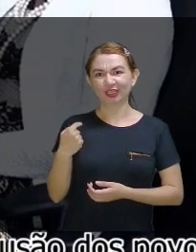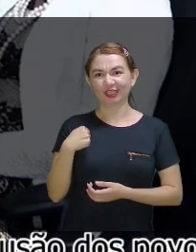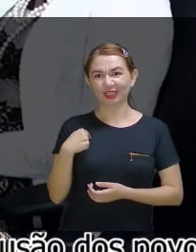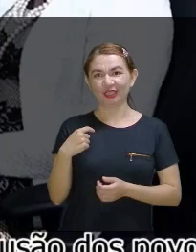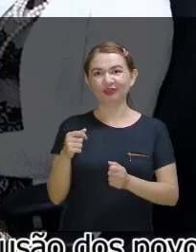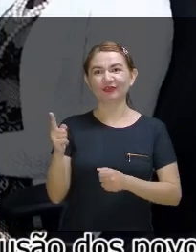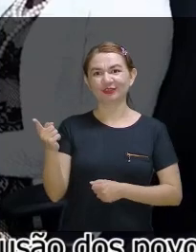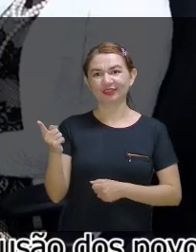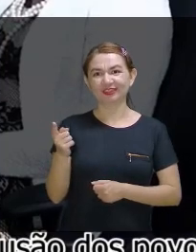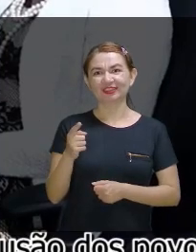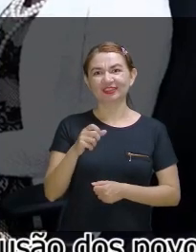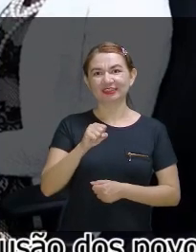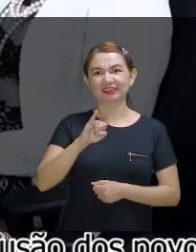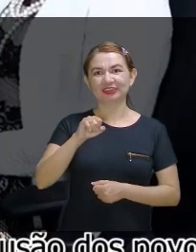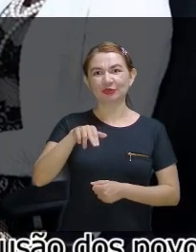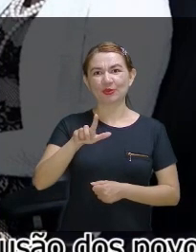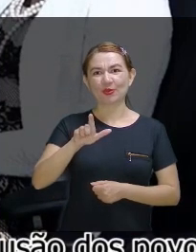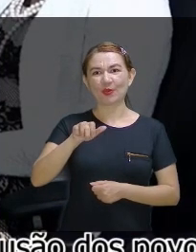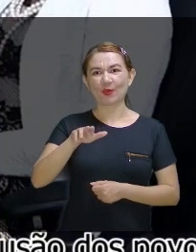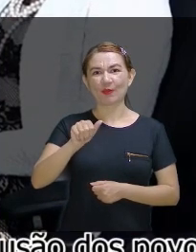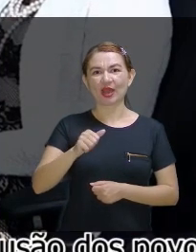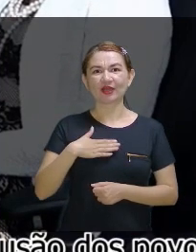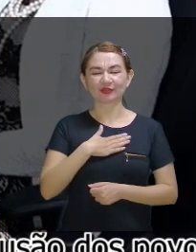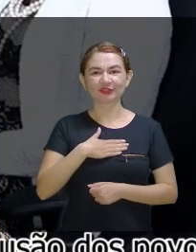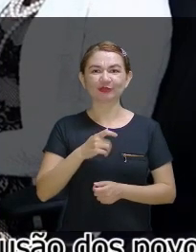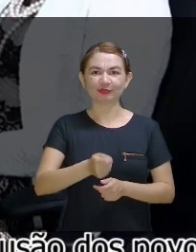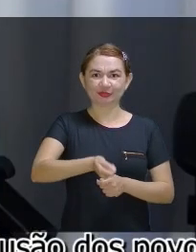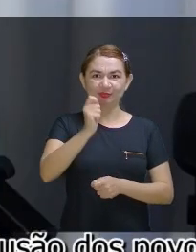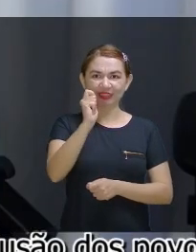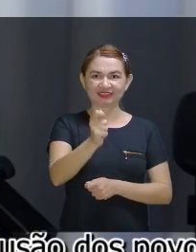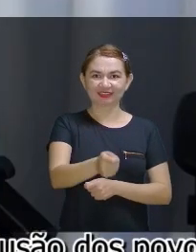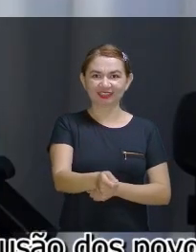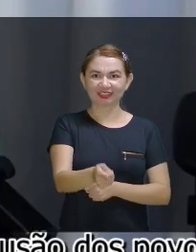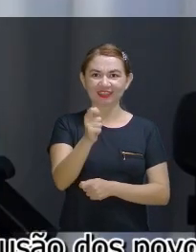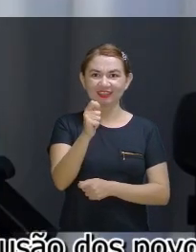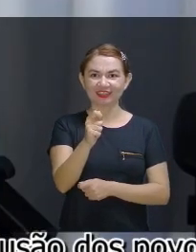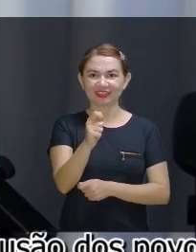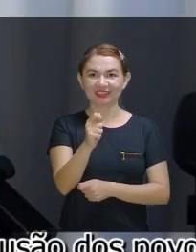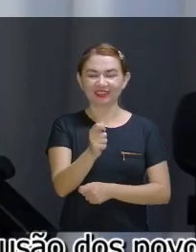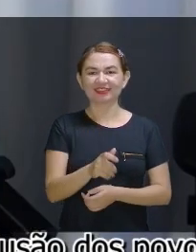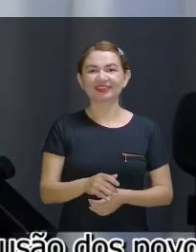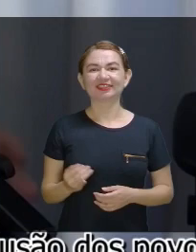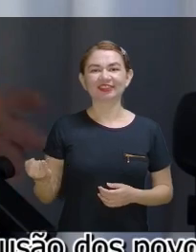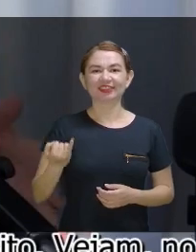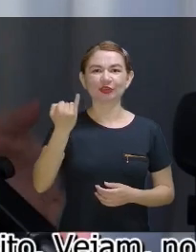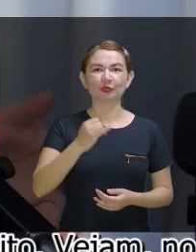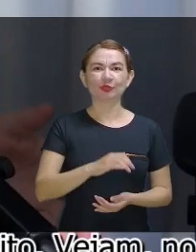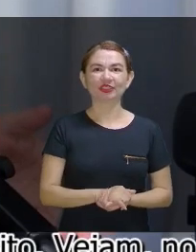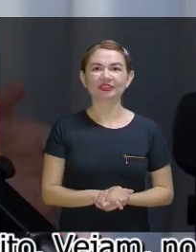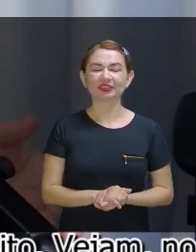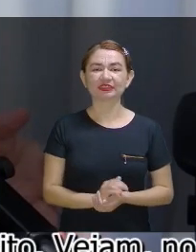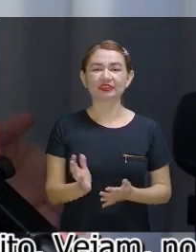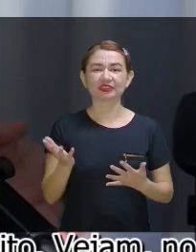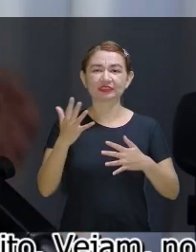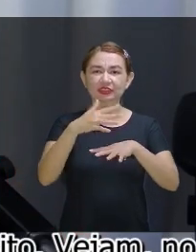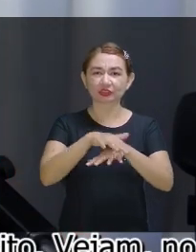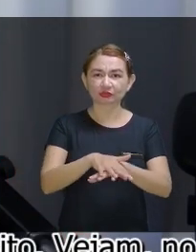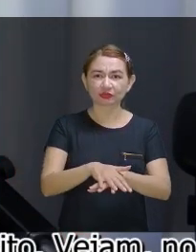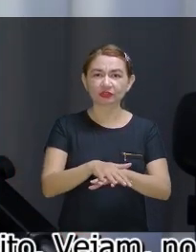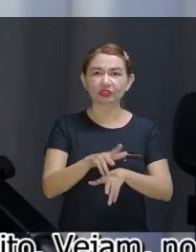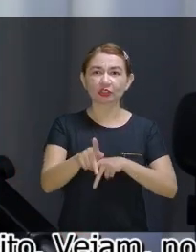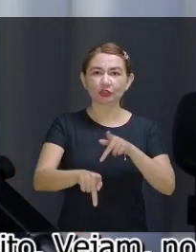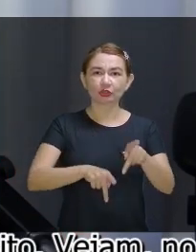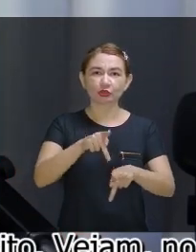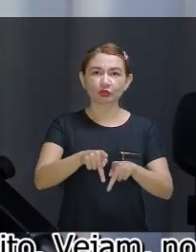E pegando esse gancho, é dizer que da importância Foco no desembargador dessa João inclusão Lages. dos povos indígenas,